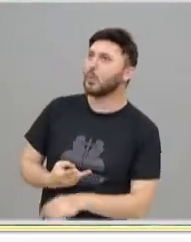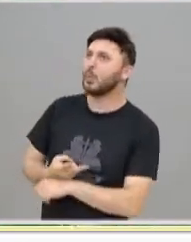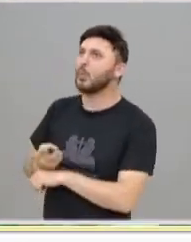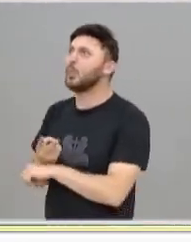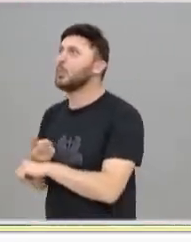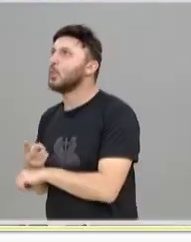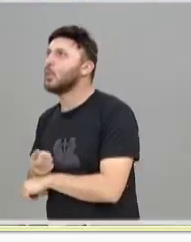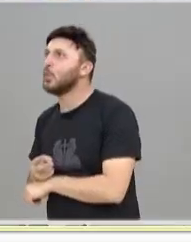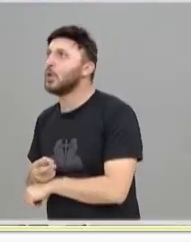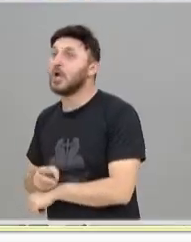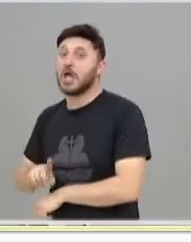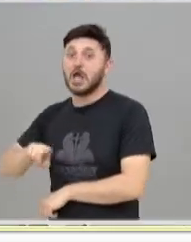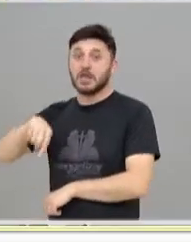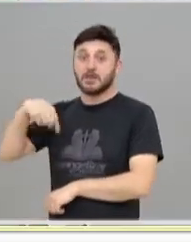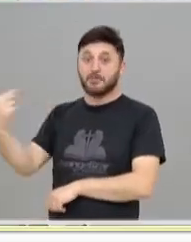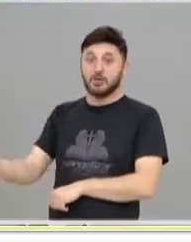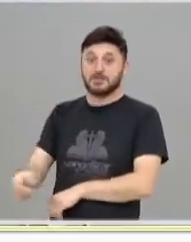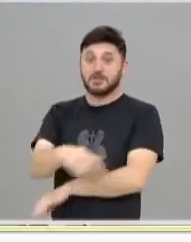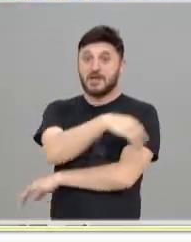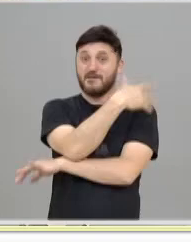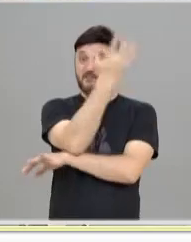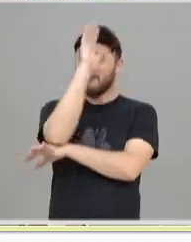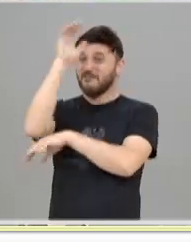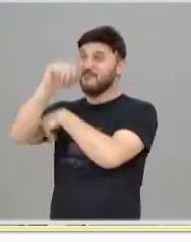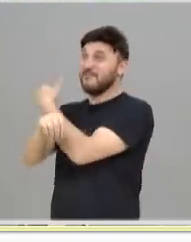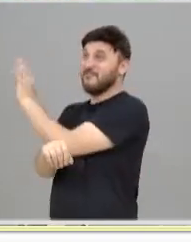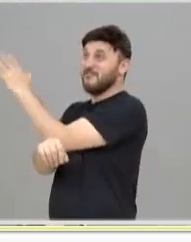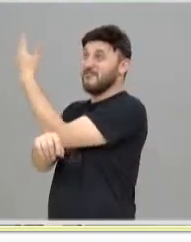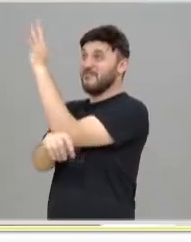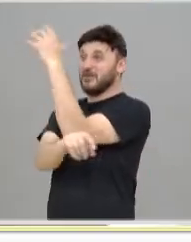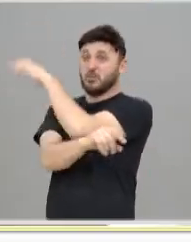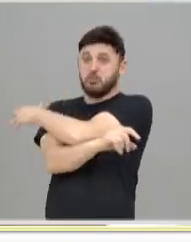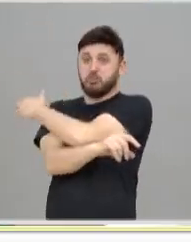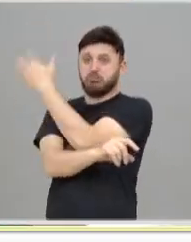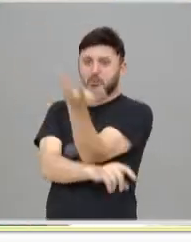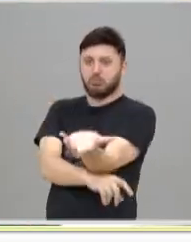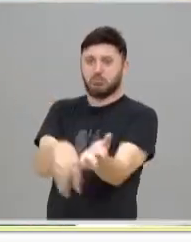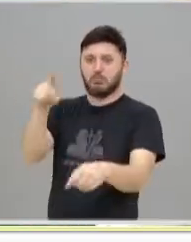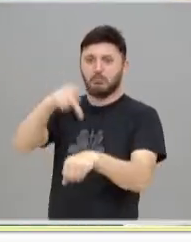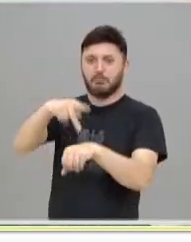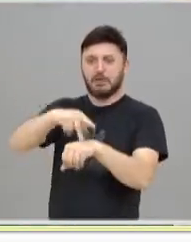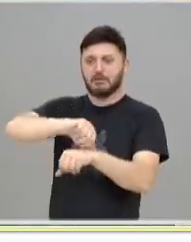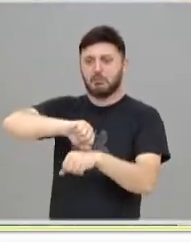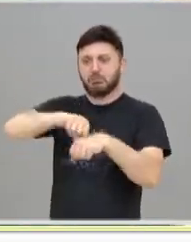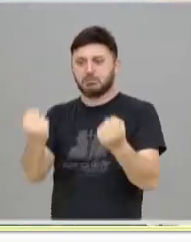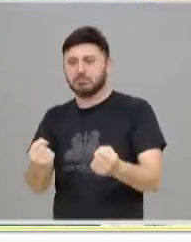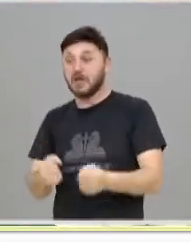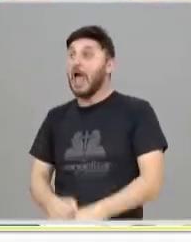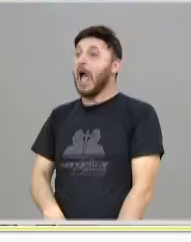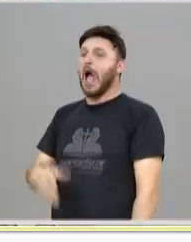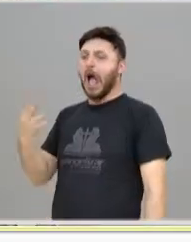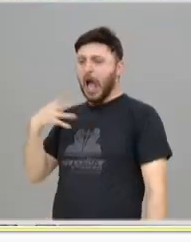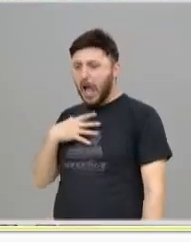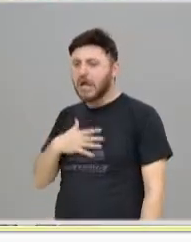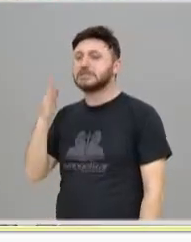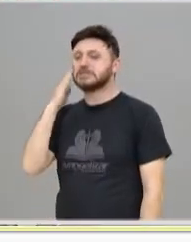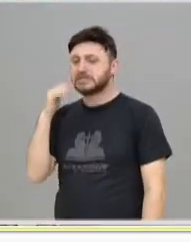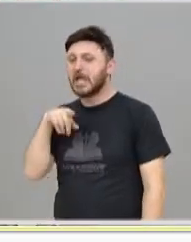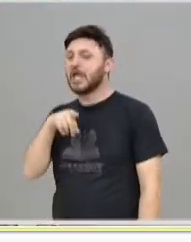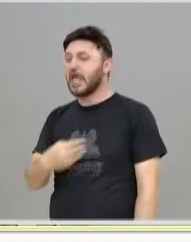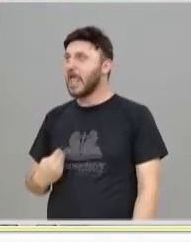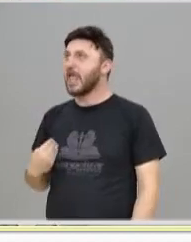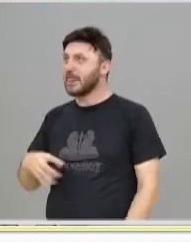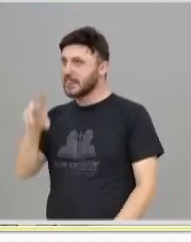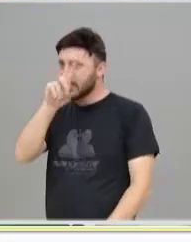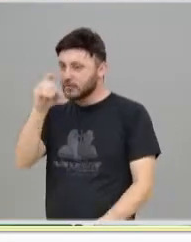Depois, quebrava os rochedos, Elias falou, agora sim. Você entende a imagem que